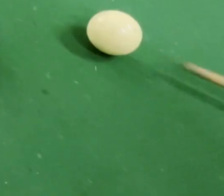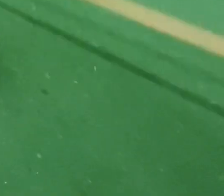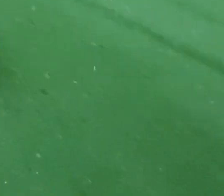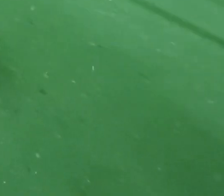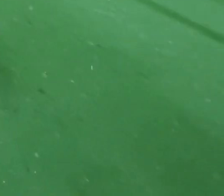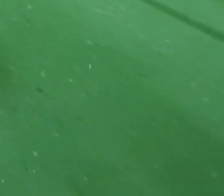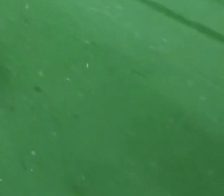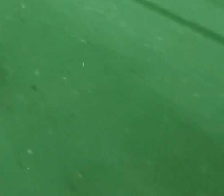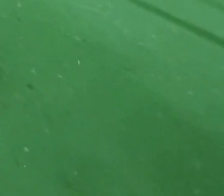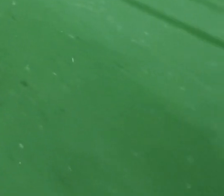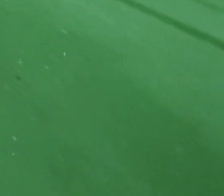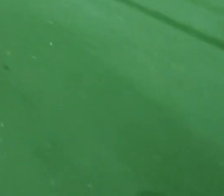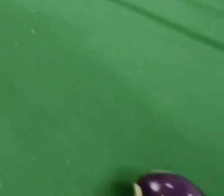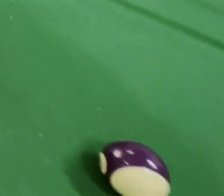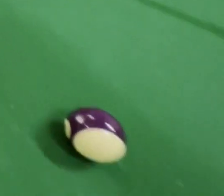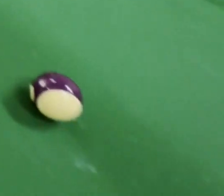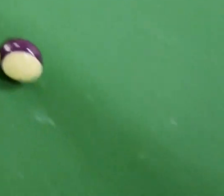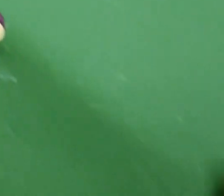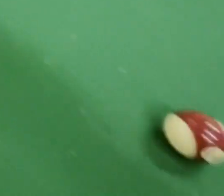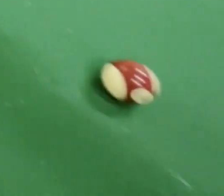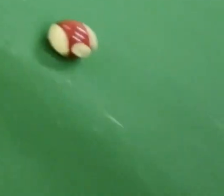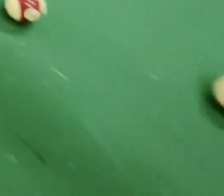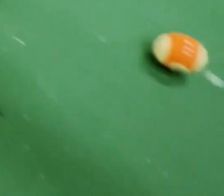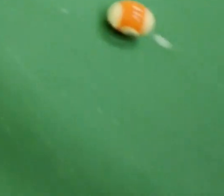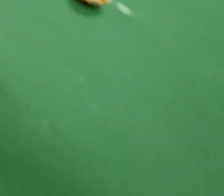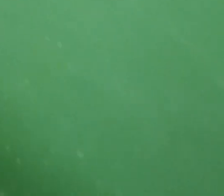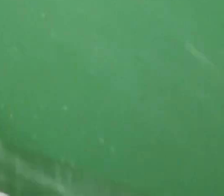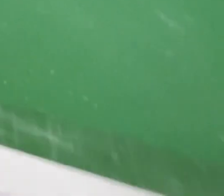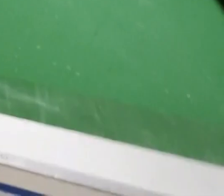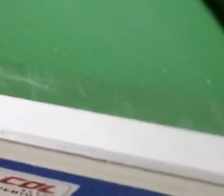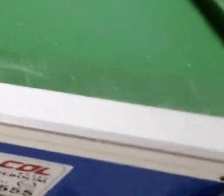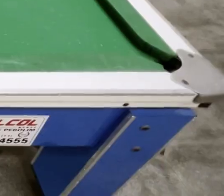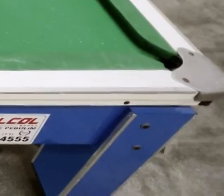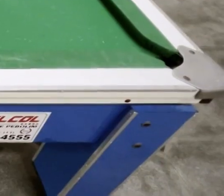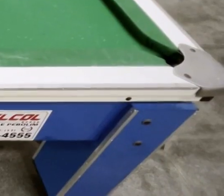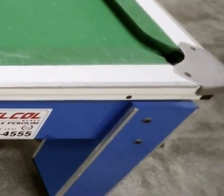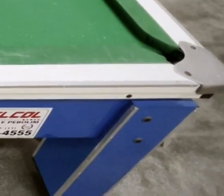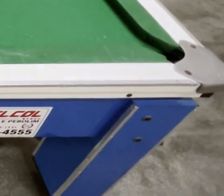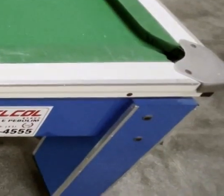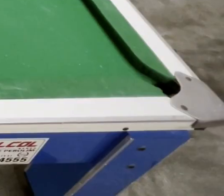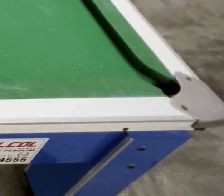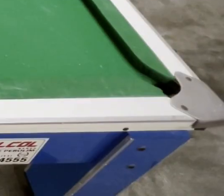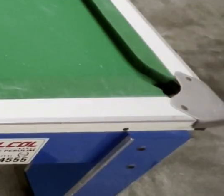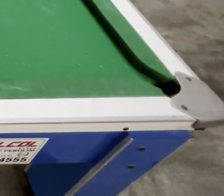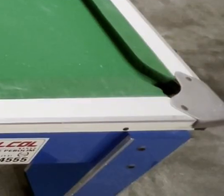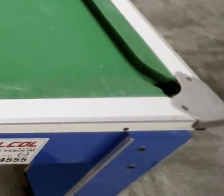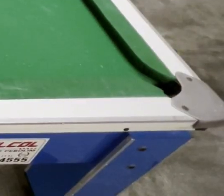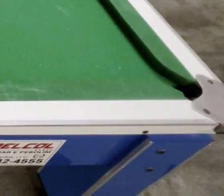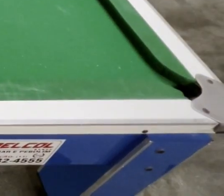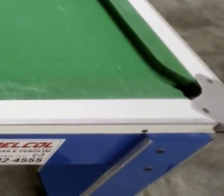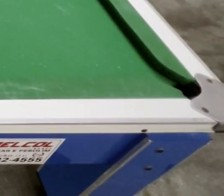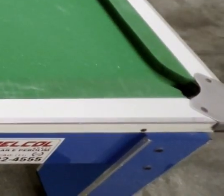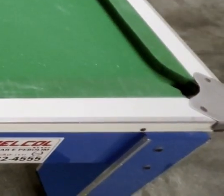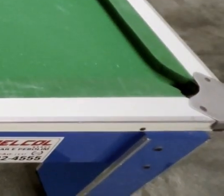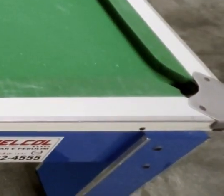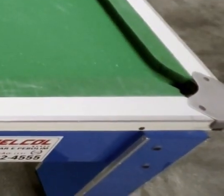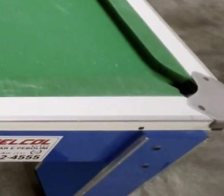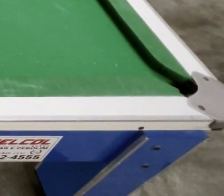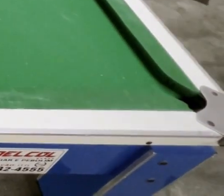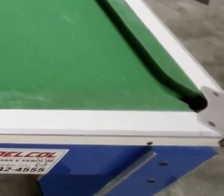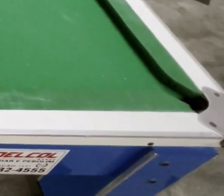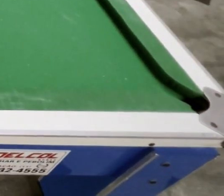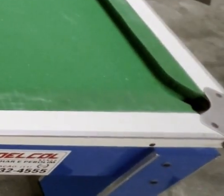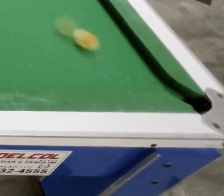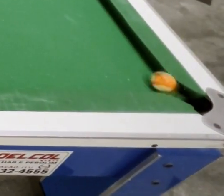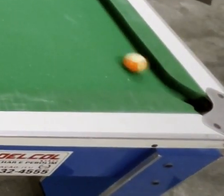brinca. Mata e descola no efeito, faz jogadas que nem esse acredita. Nas antigas desacreditado, hoje exaltado, abençoado